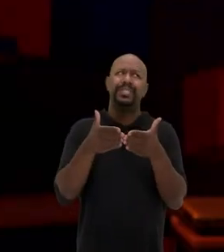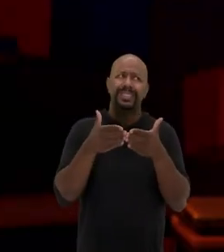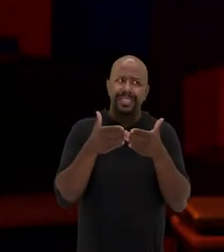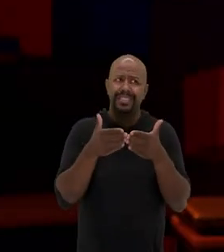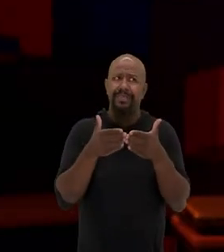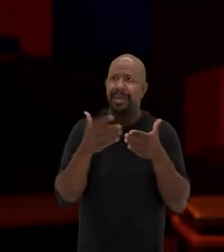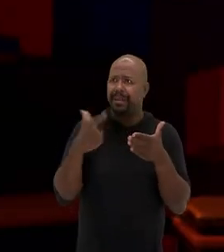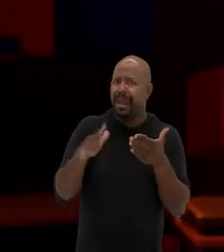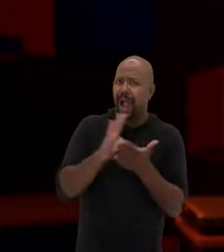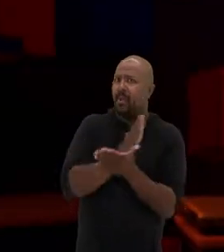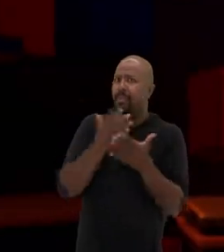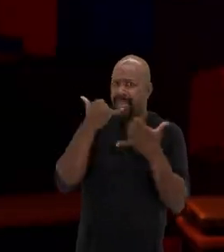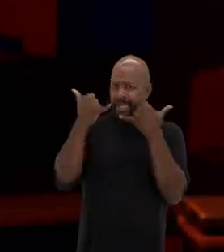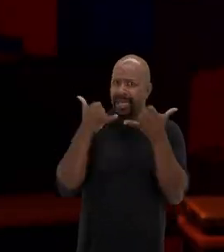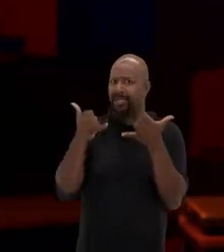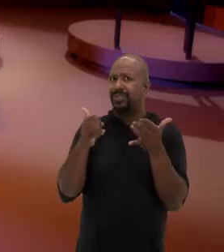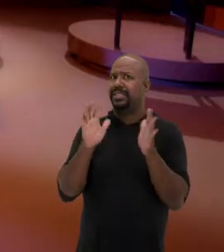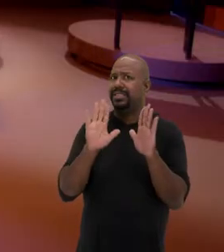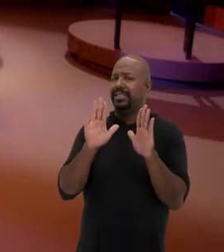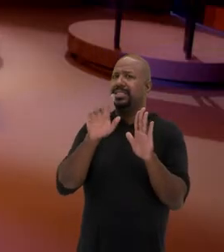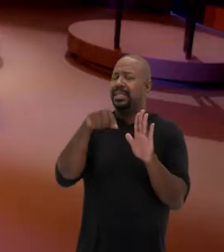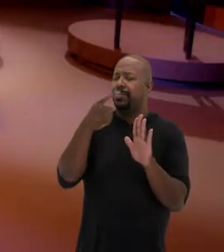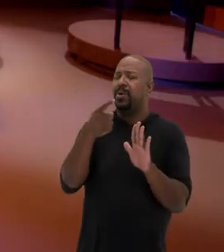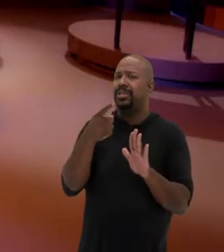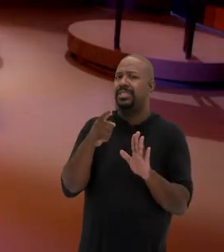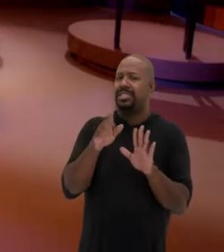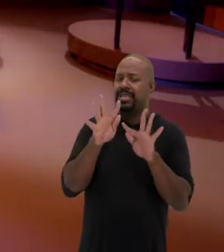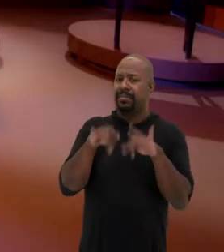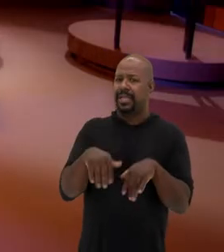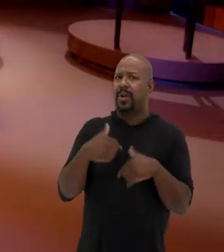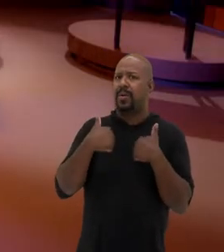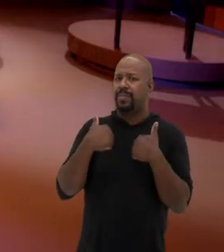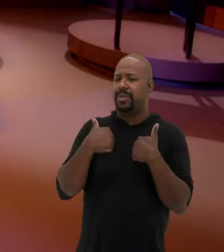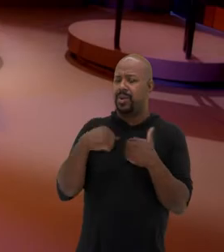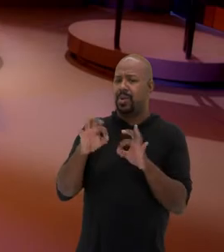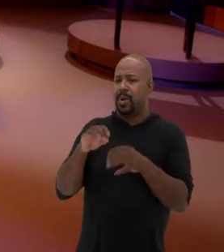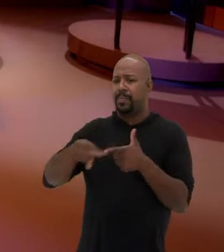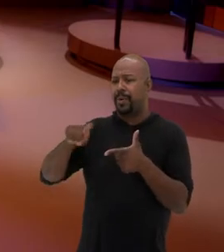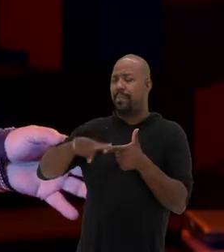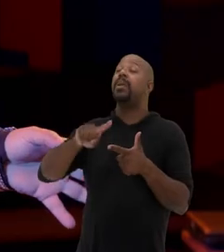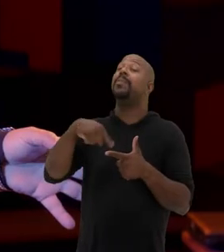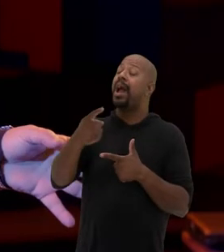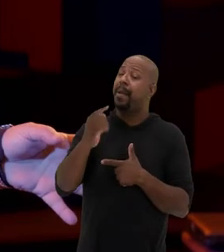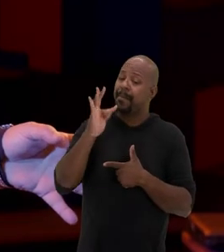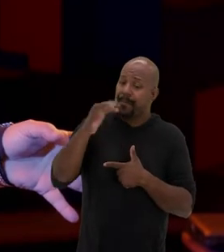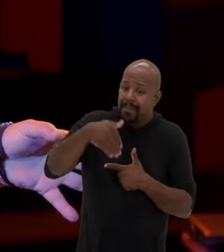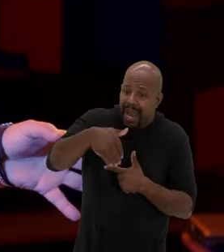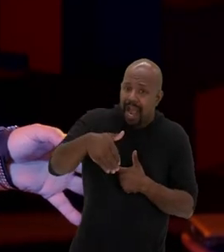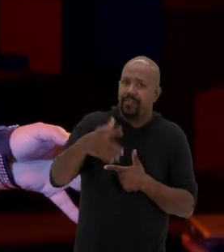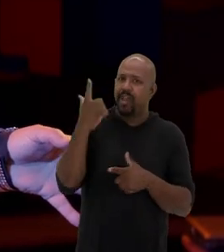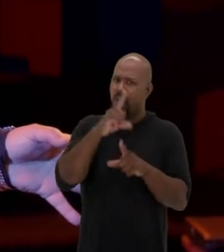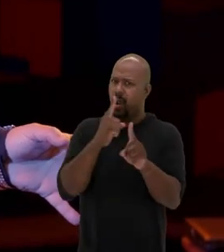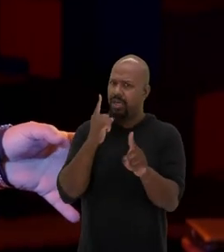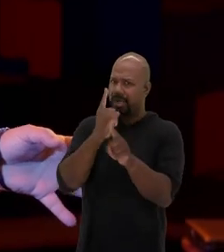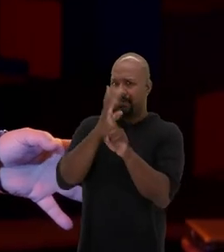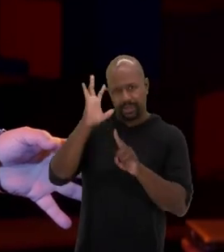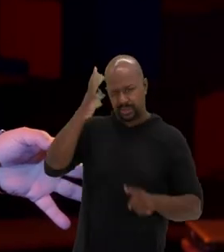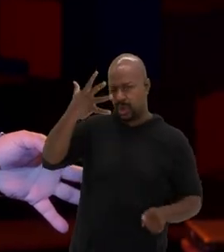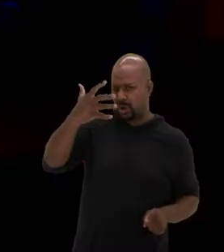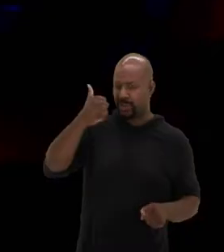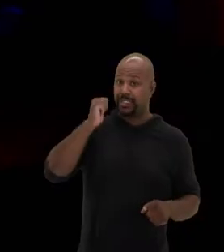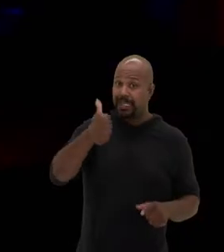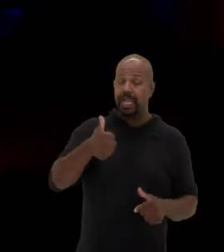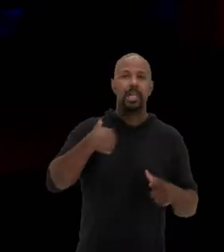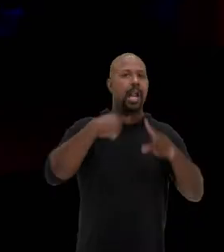licença para mais algumas ligações. Terminado o meu poema-problema, em breve encontraremos as